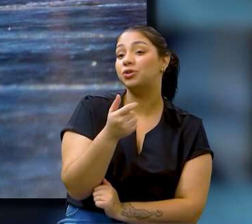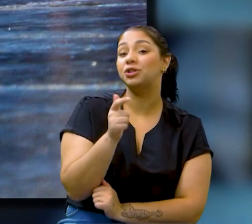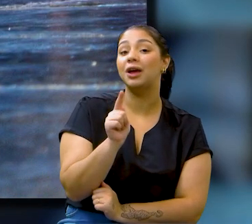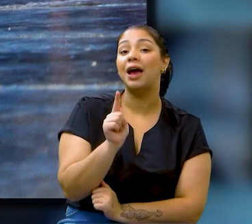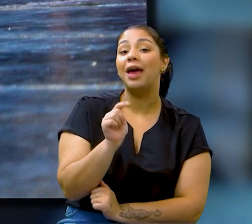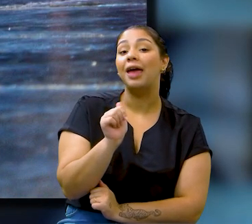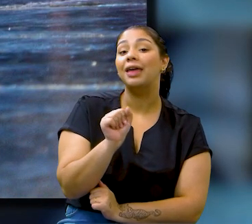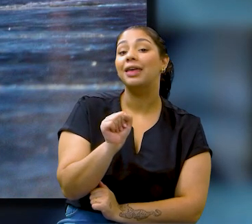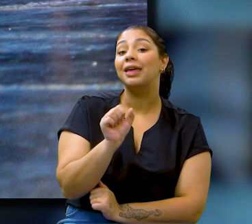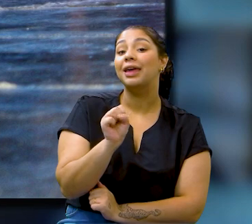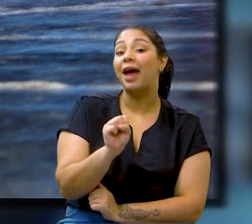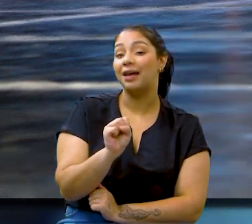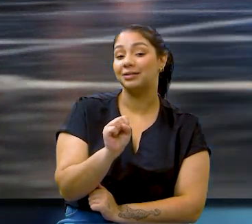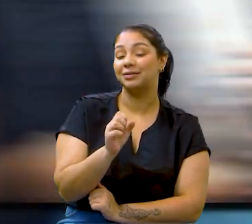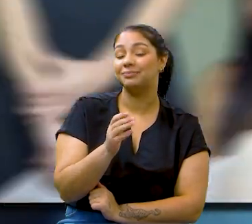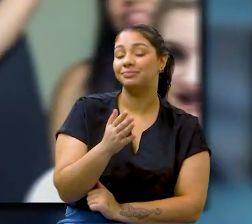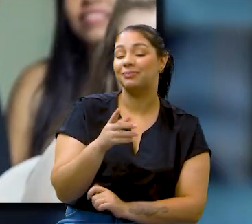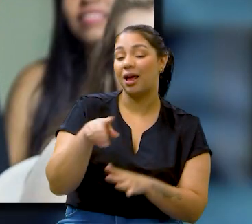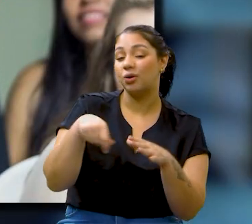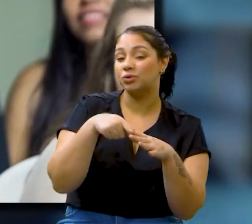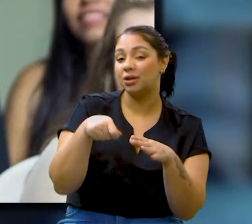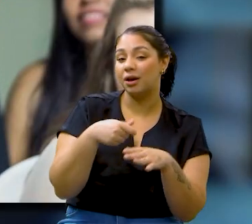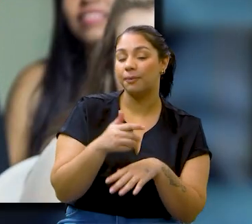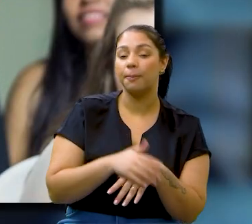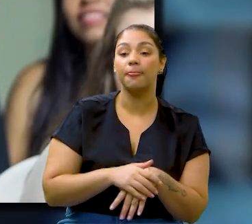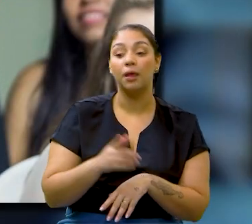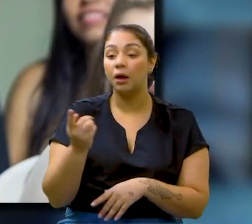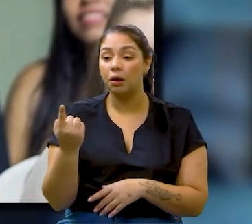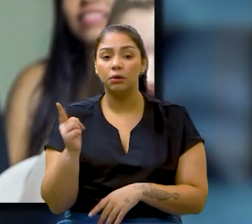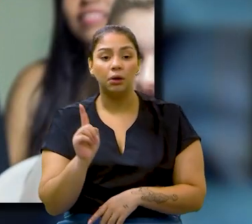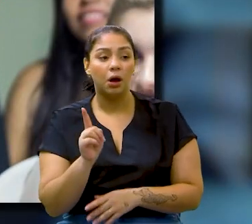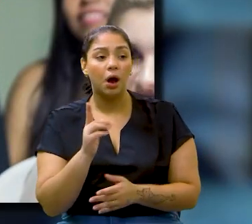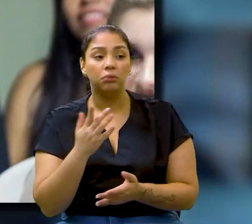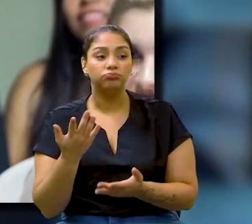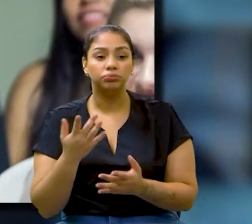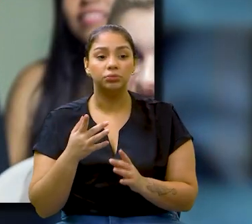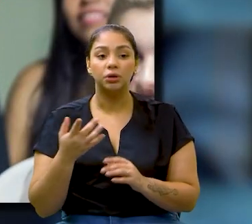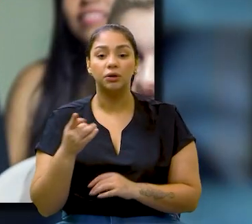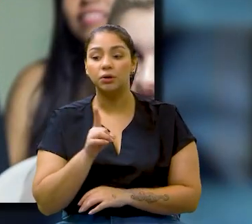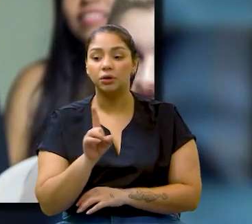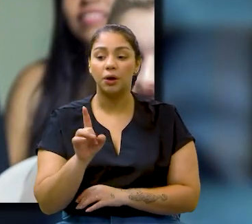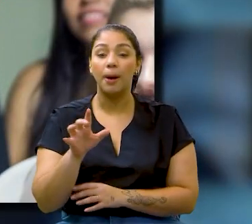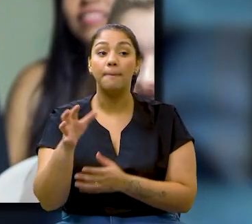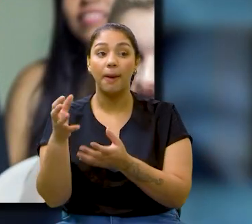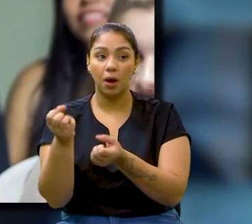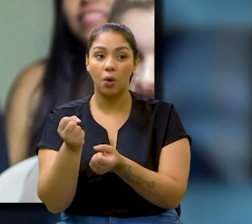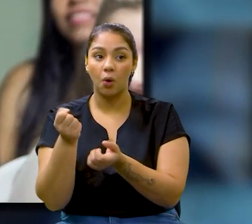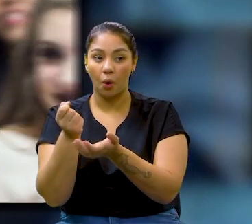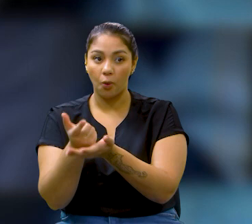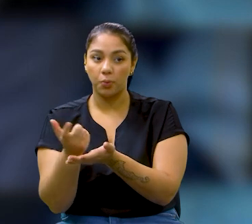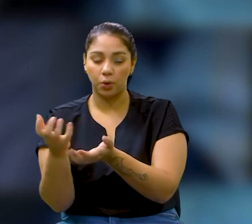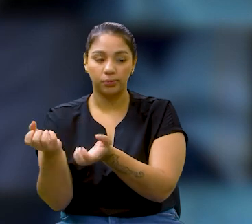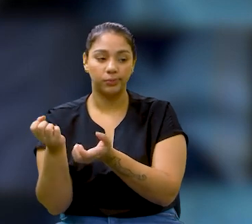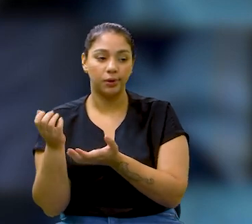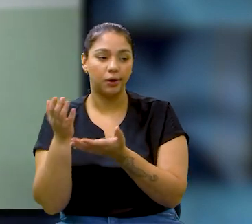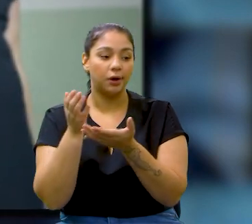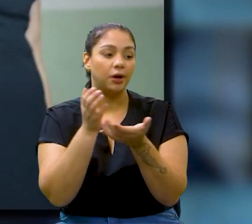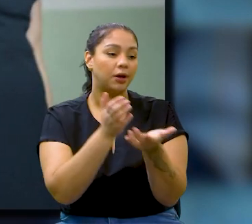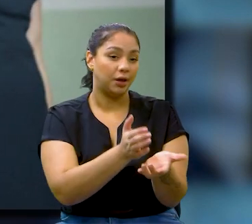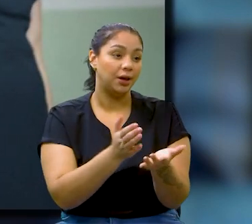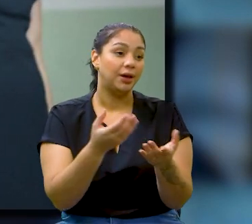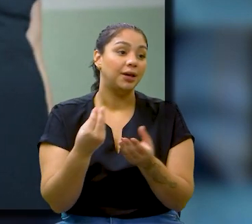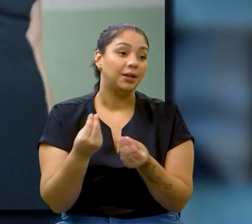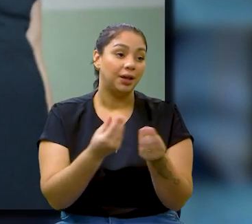muito disponível, pegou um bujão de gás, colocou no carro e veio até aqui a comunidade. E